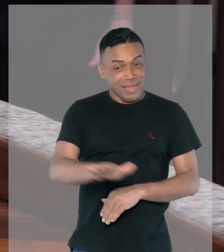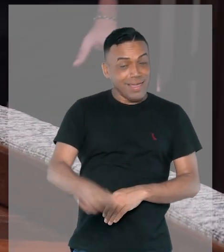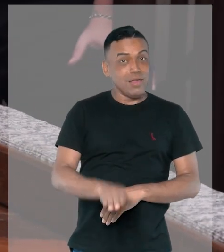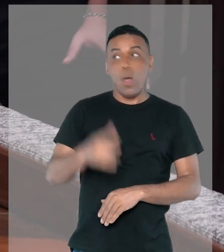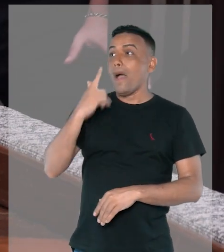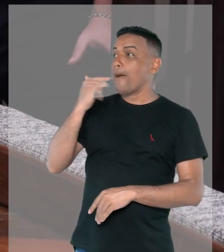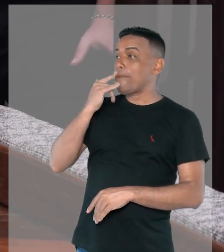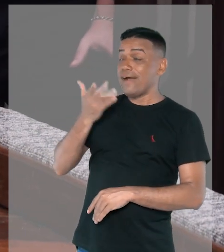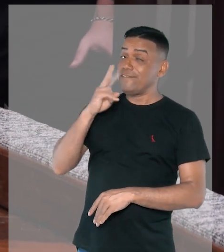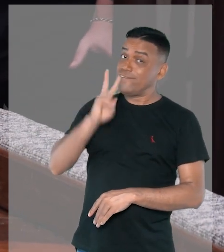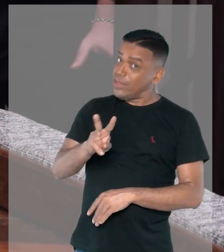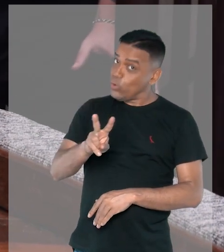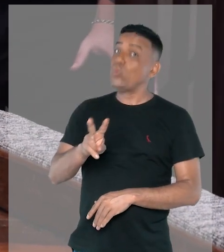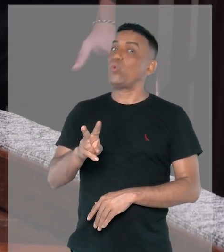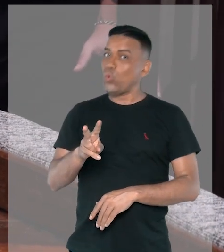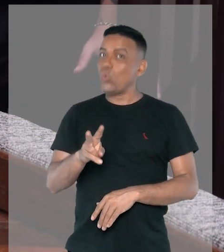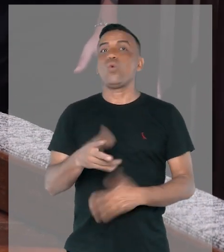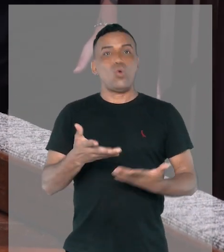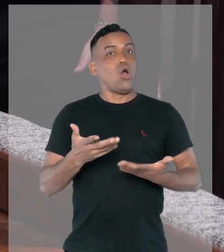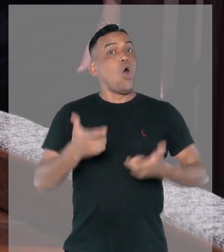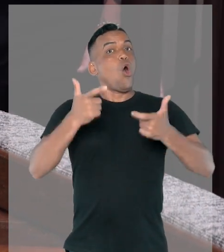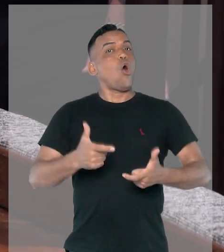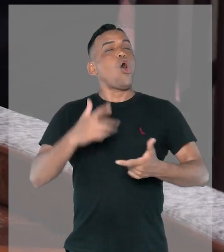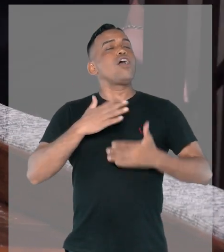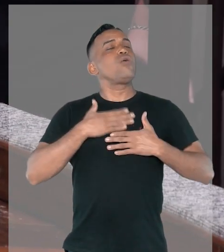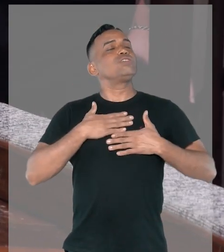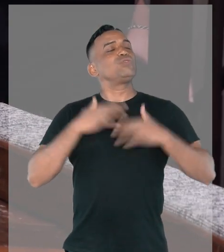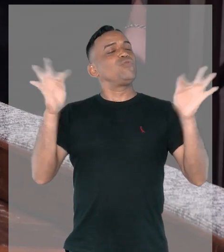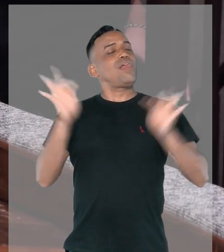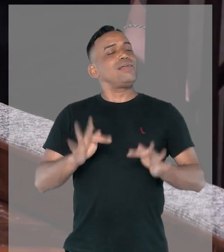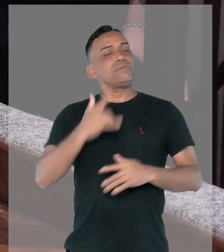olha papai, está vendo que eu vou ser? Está vendo onde eu fico feliz?